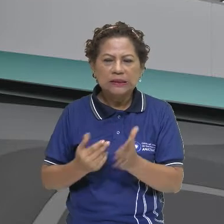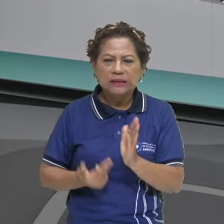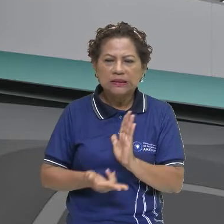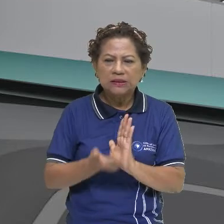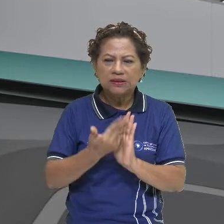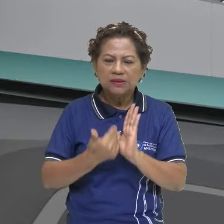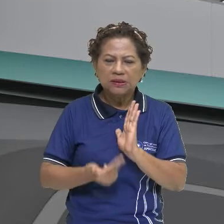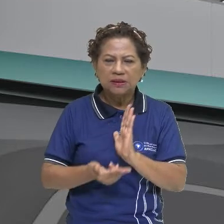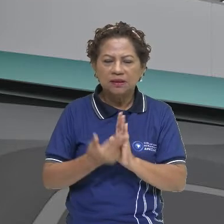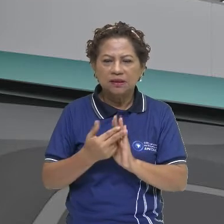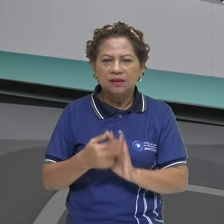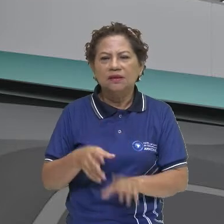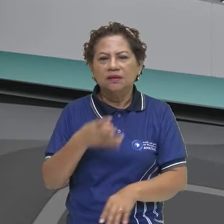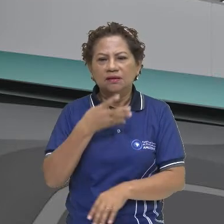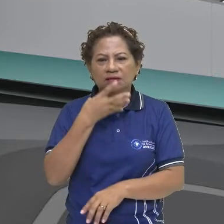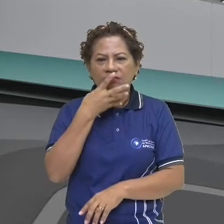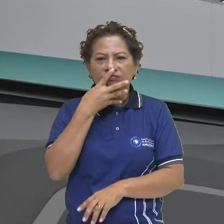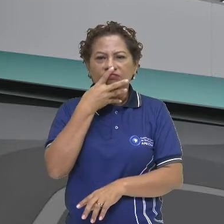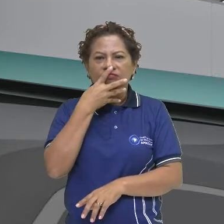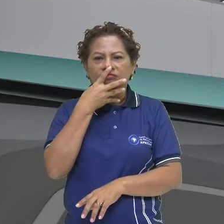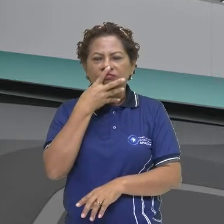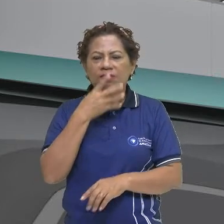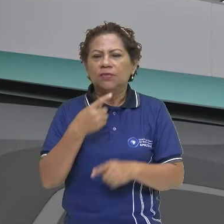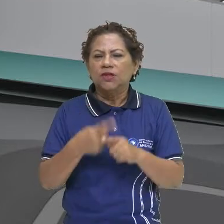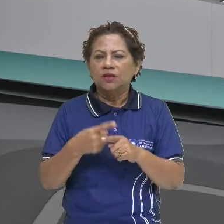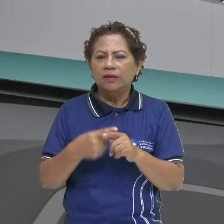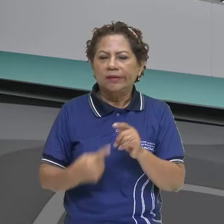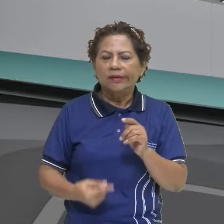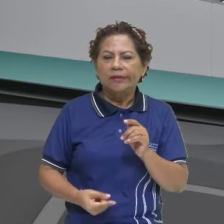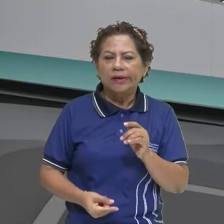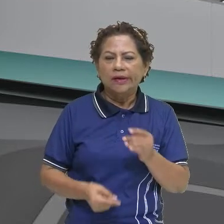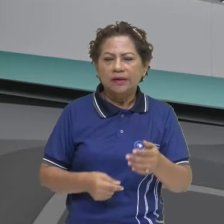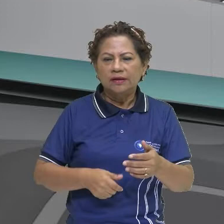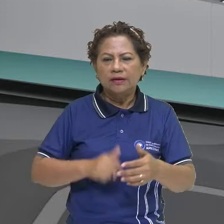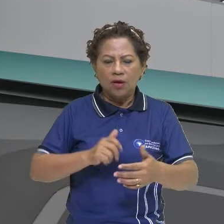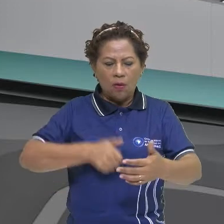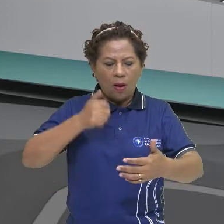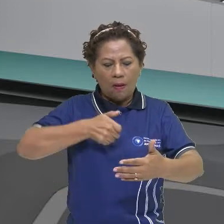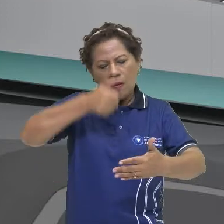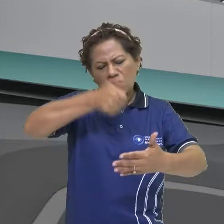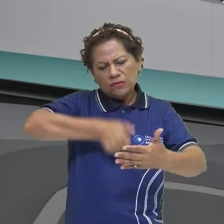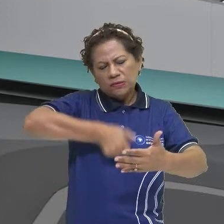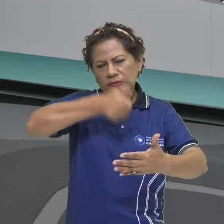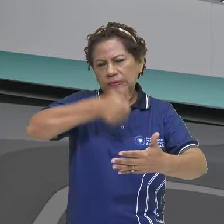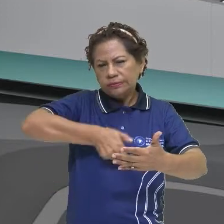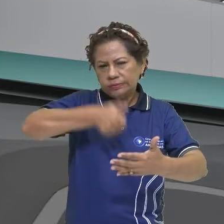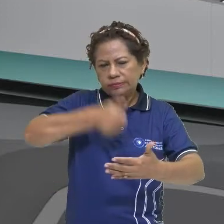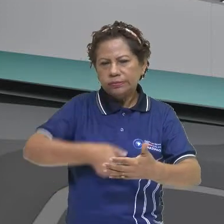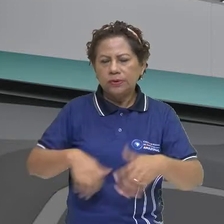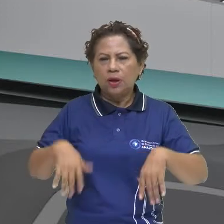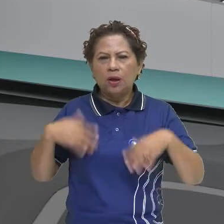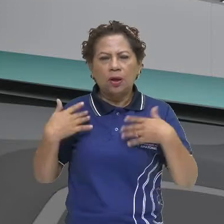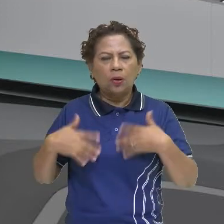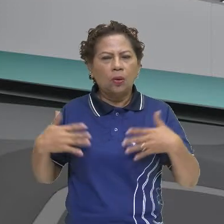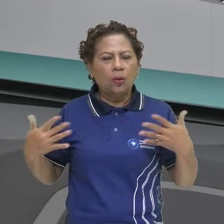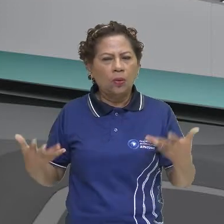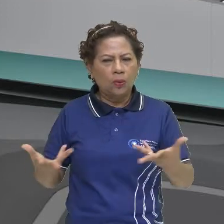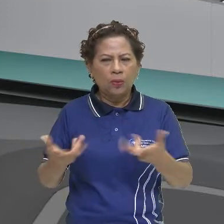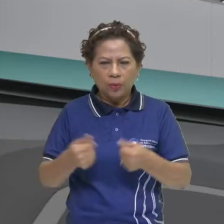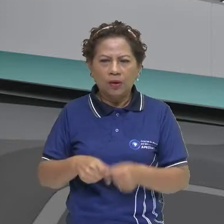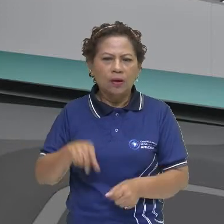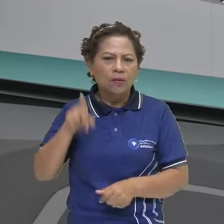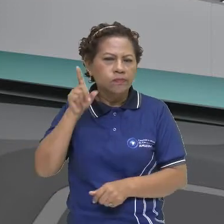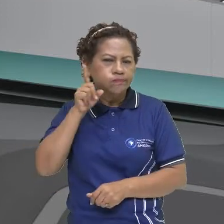traçado dele é muito apurado, ele se aproxima muito da realidade. Nos Estados Unidos tem muito painel do Eduardo